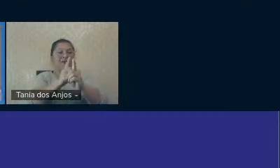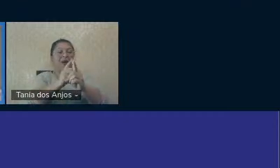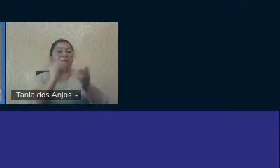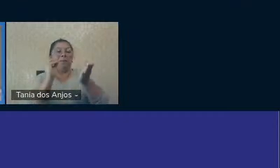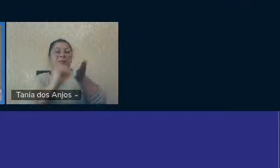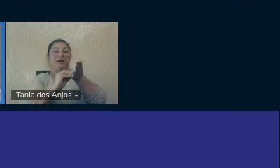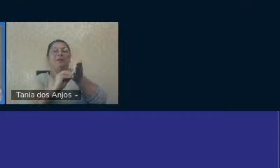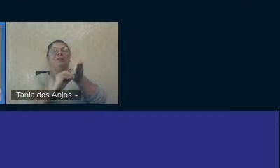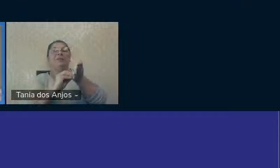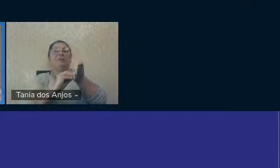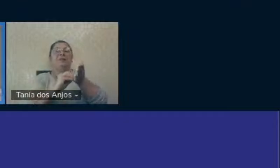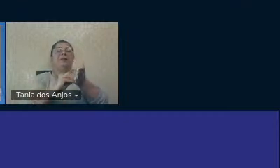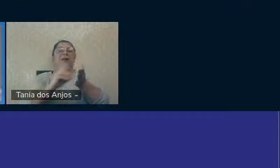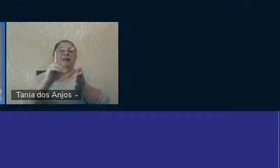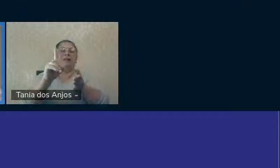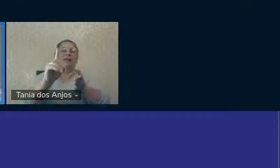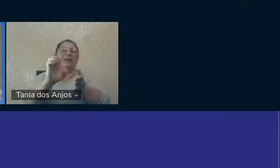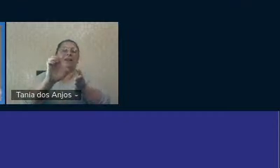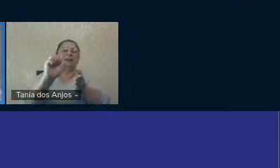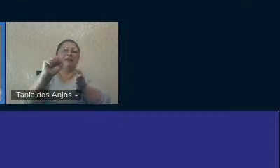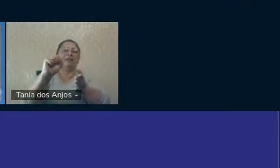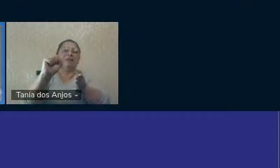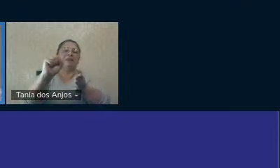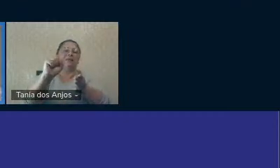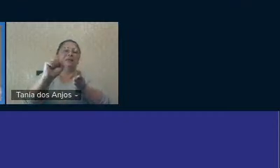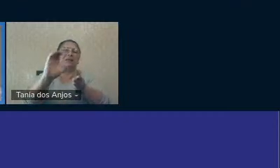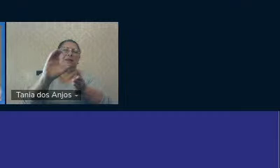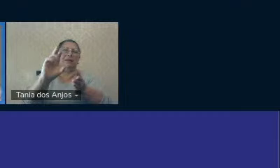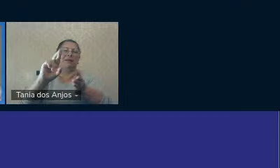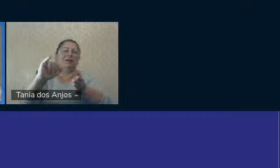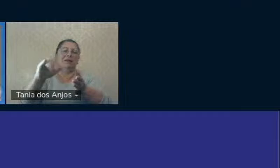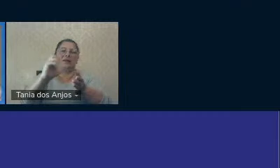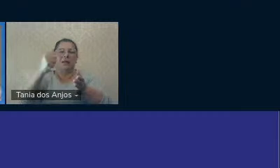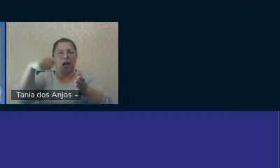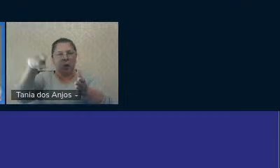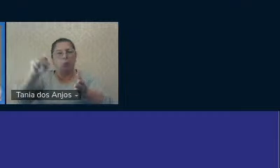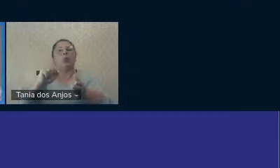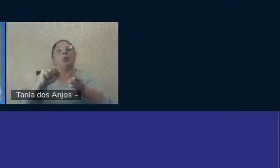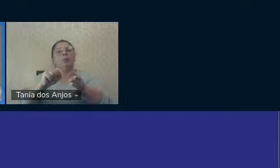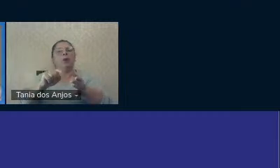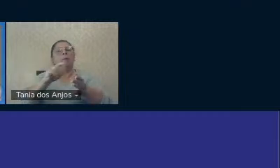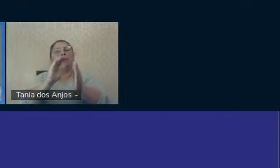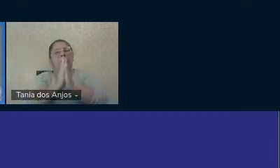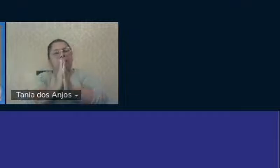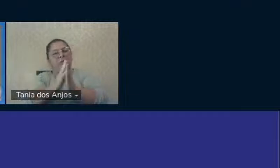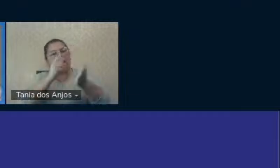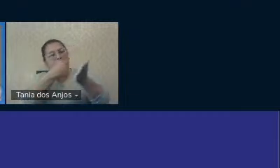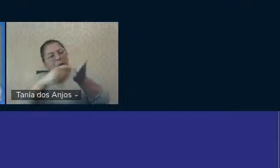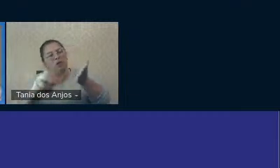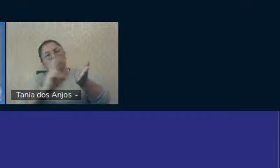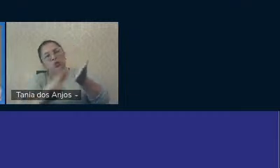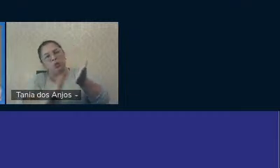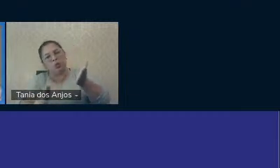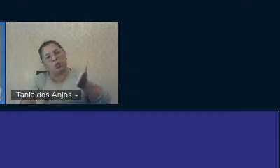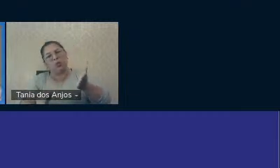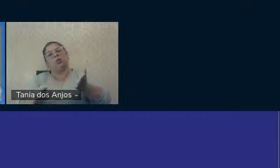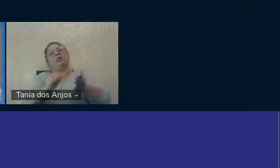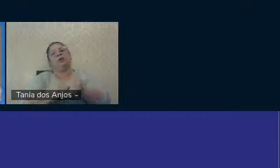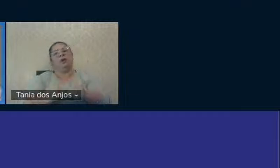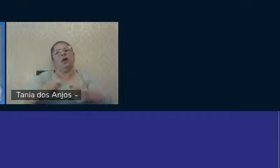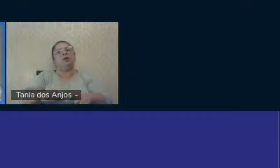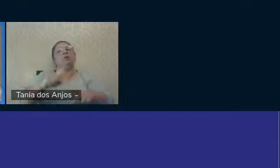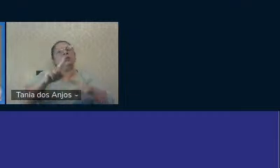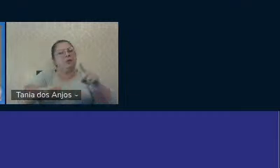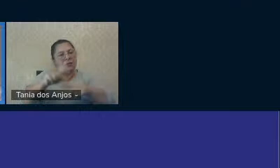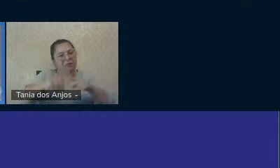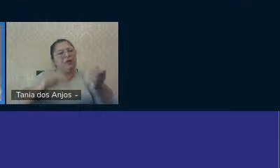lá na descrição, preencham, por favor, e eu vou mandar um e-mail para vocês, então, com o link dos materiais, com